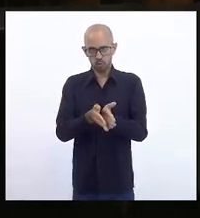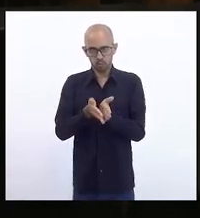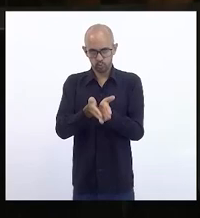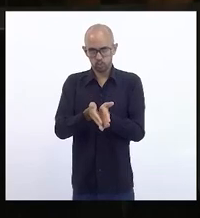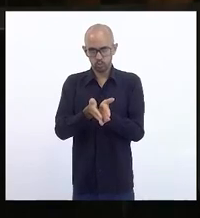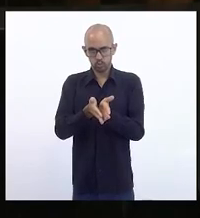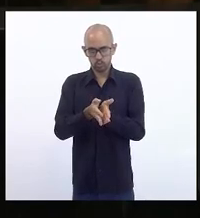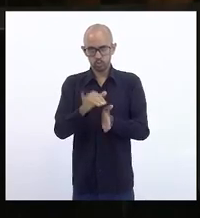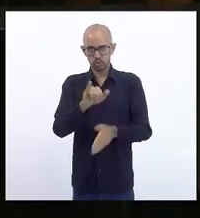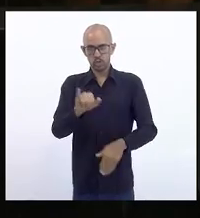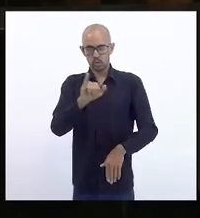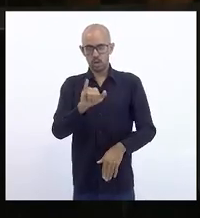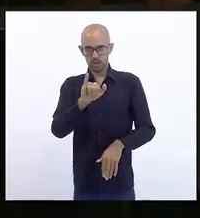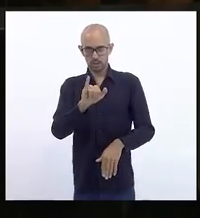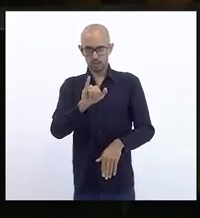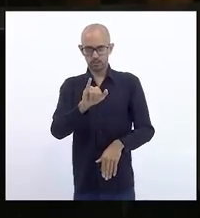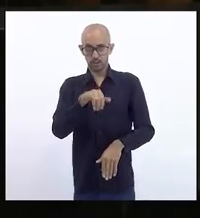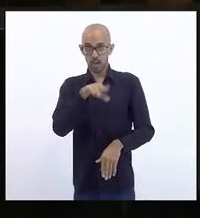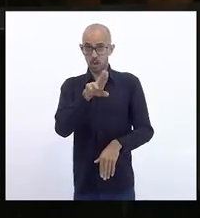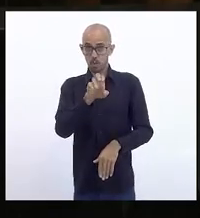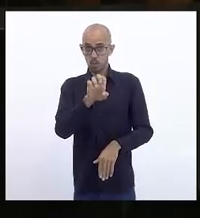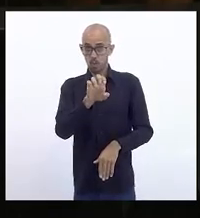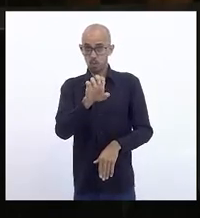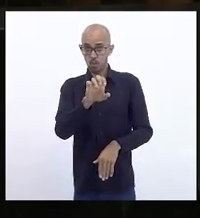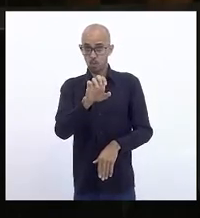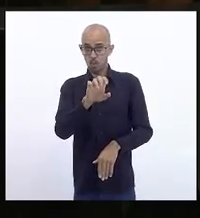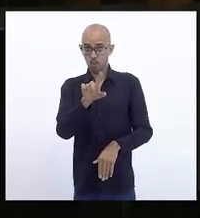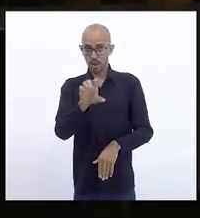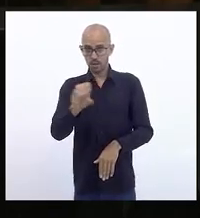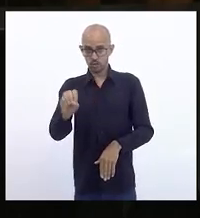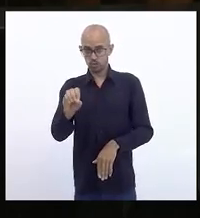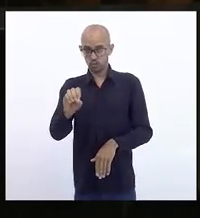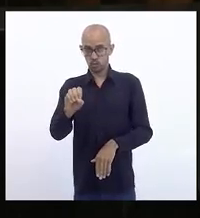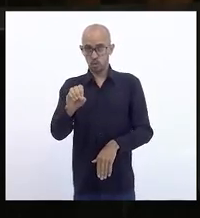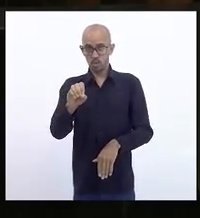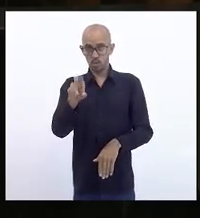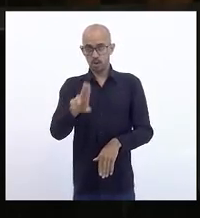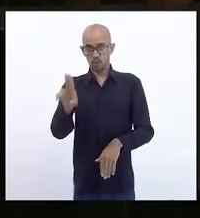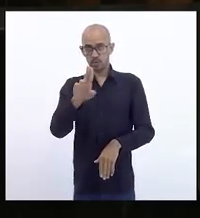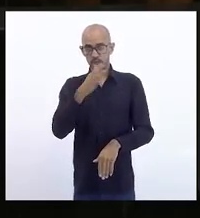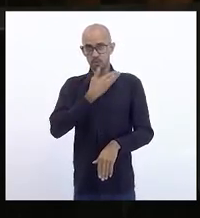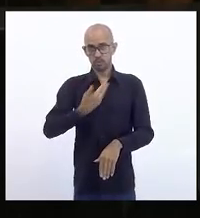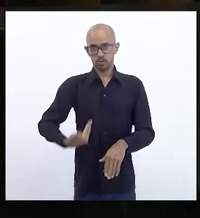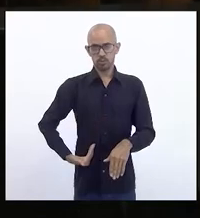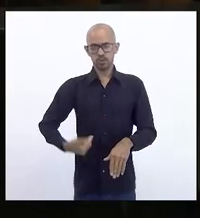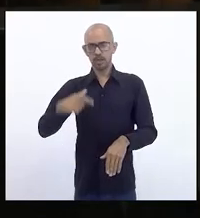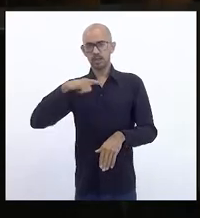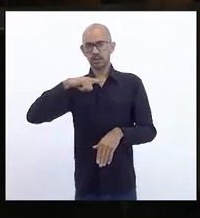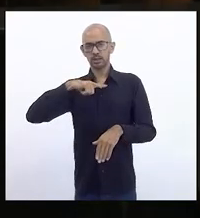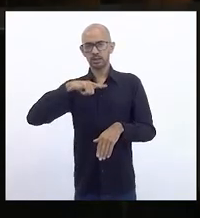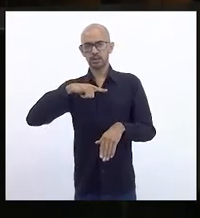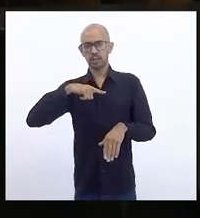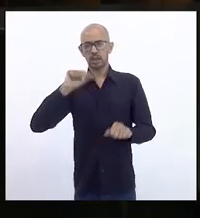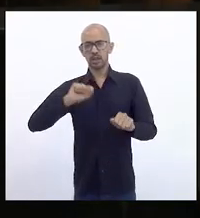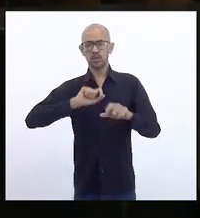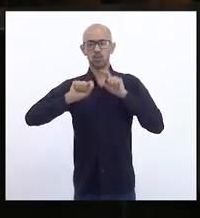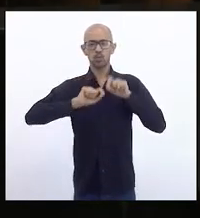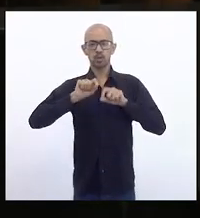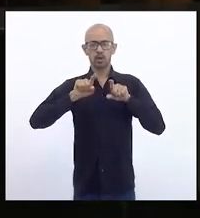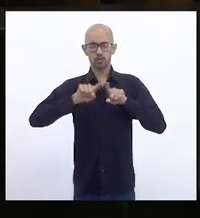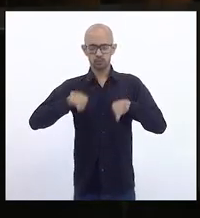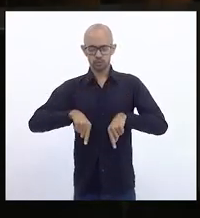uma universidade pública, desde a sua fundação, ela tem, sim, um quadro técnico